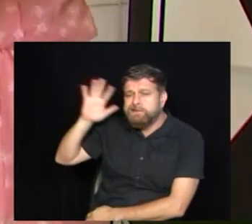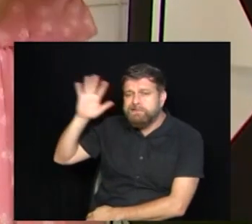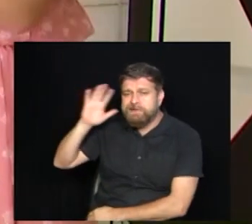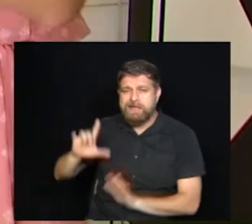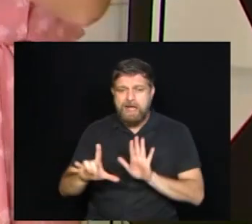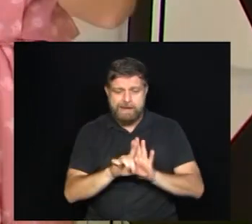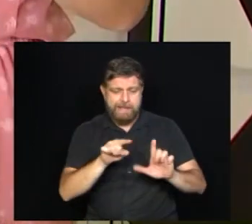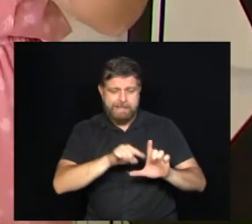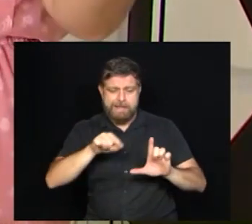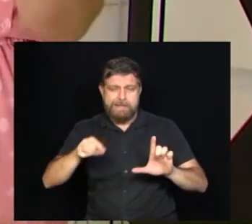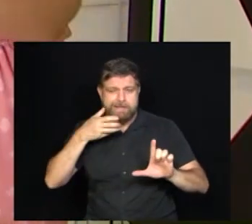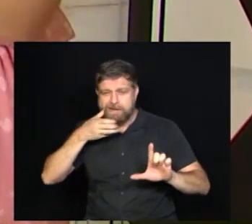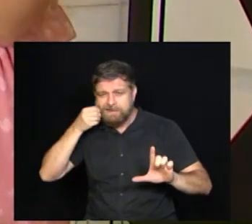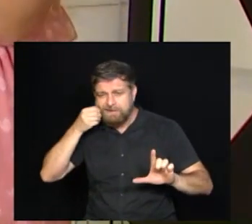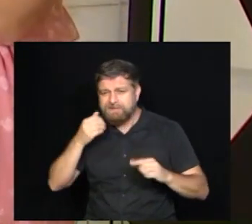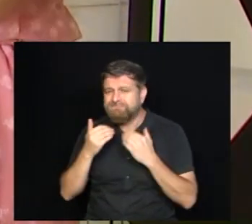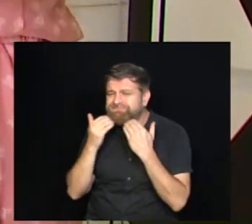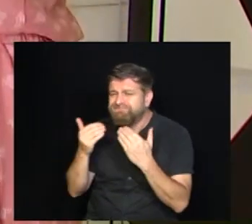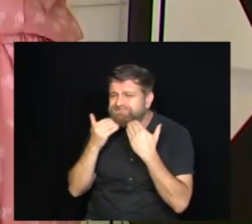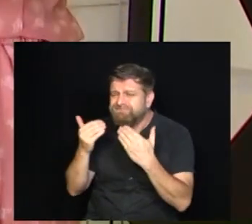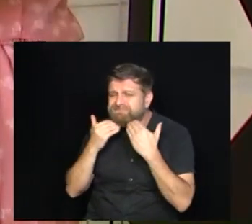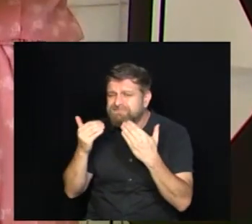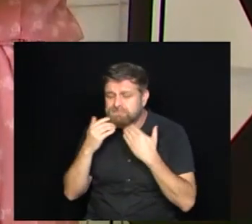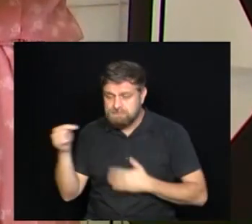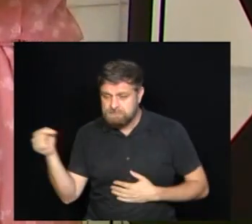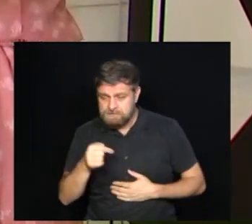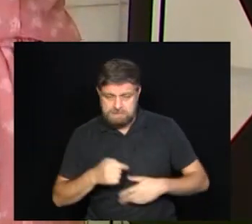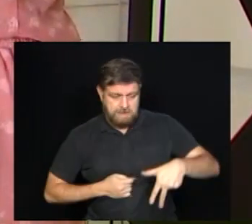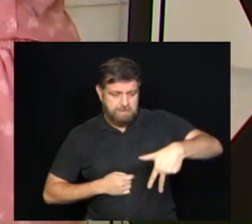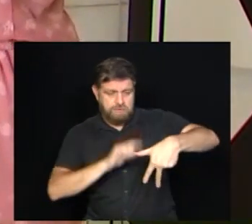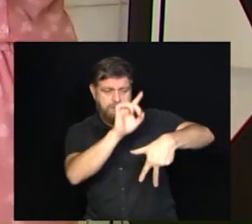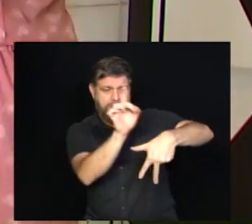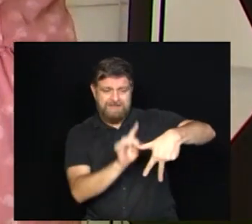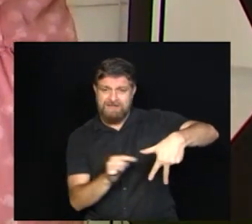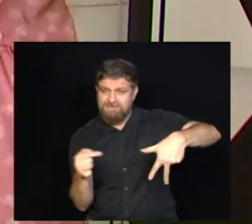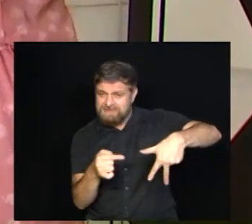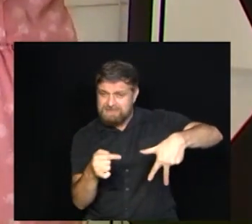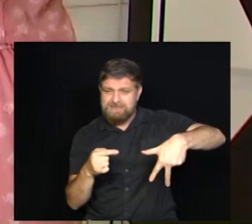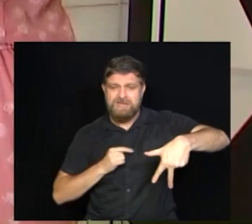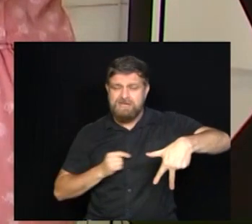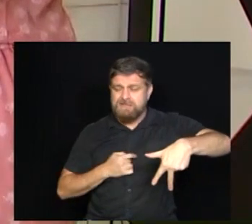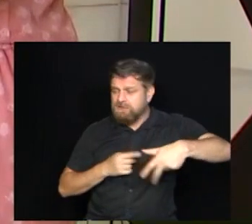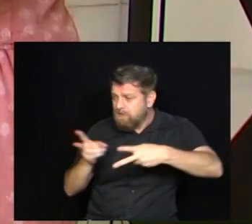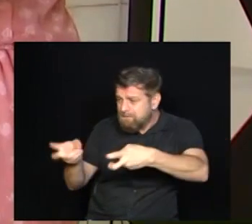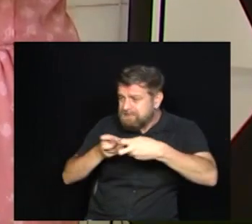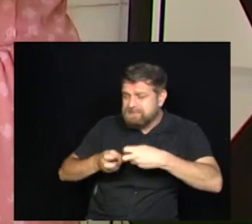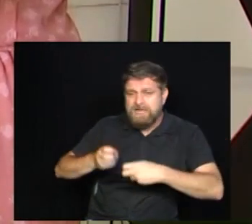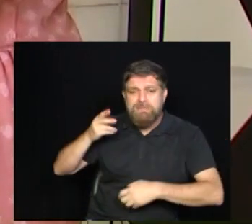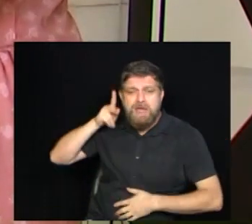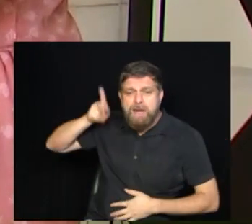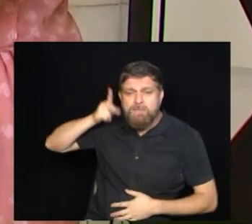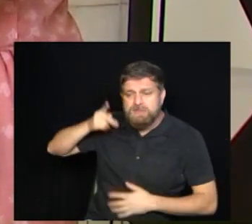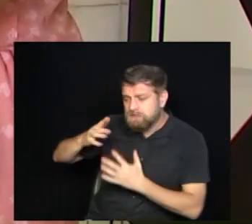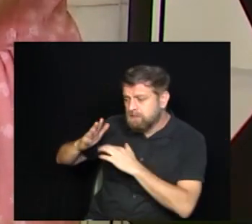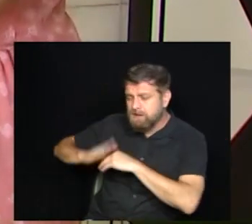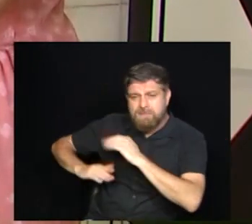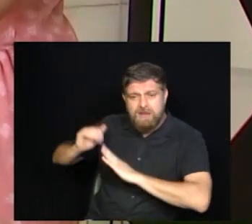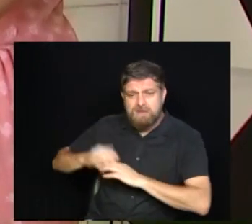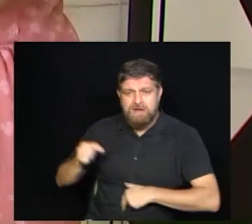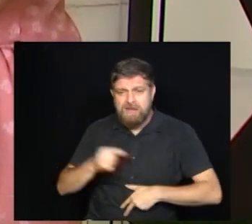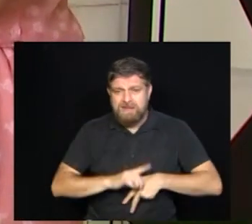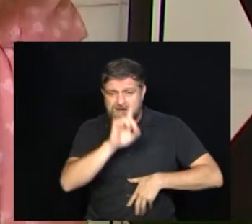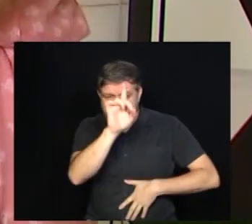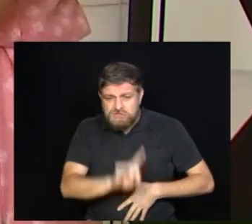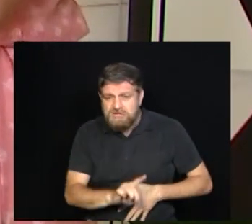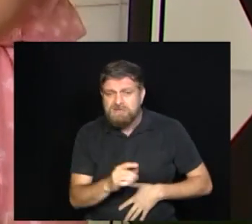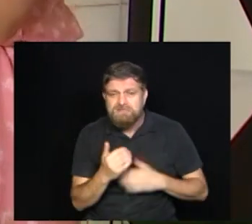de cotas, não adianta ter uma série de leis se aquela pessoa com deficiência, de fato, ela não vê a política aplicada. Ela não tem o seu direito